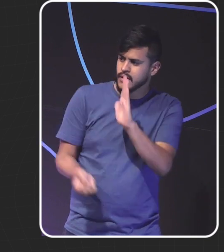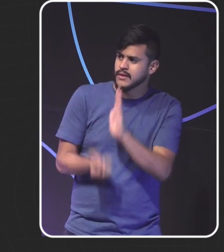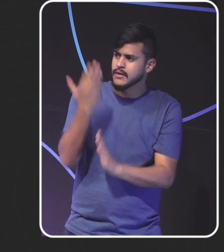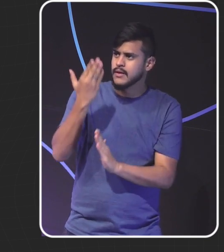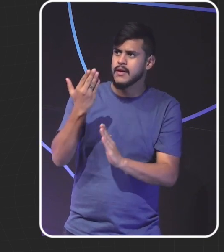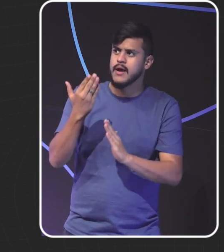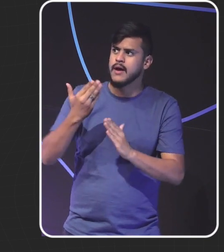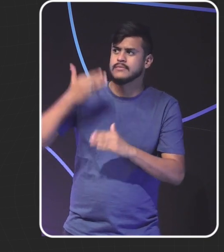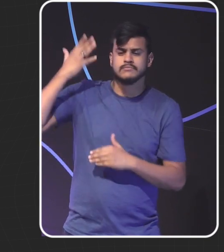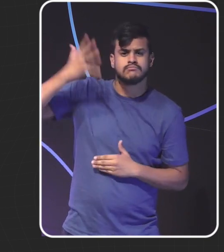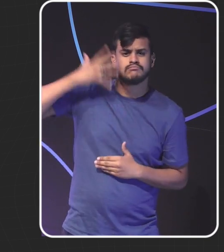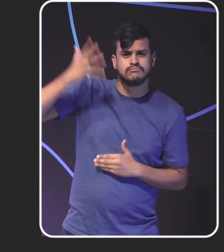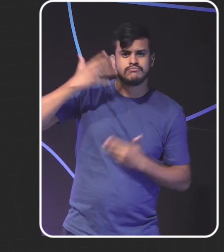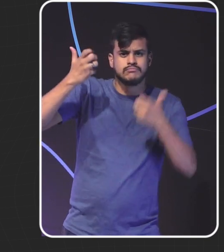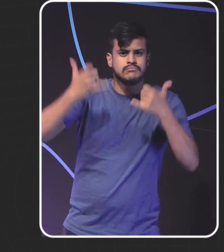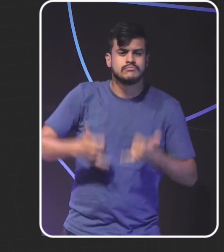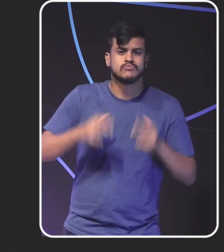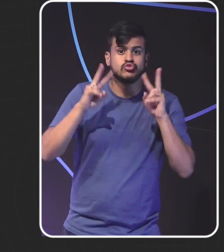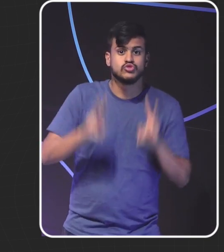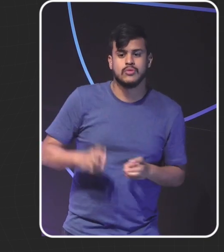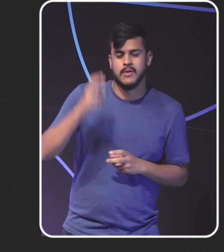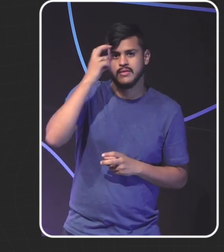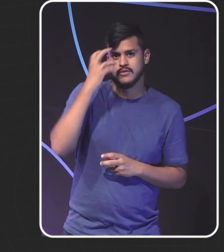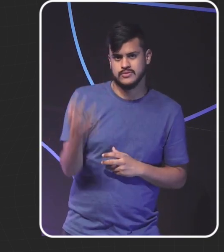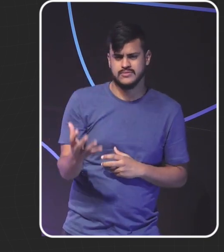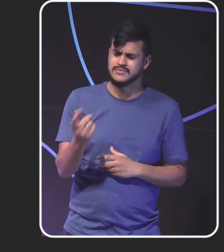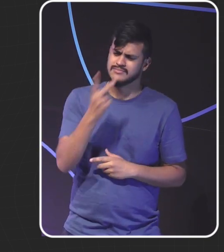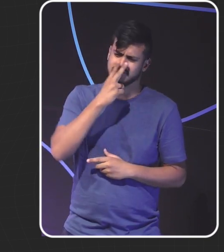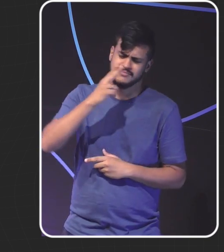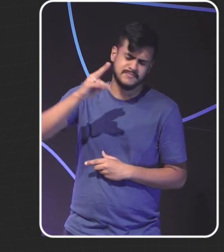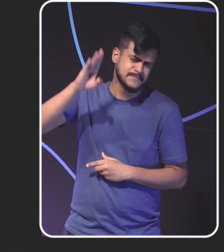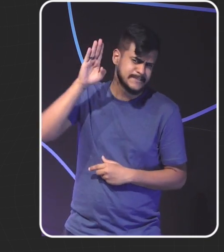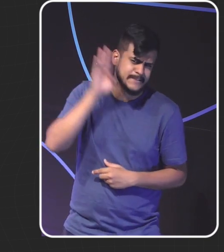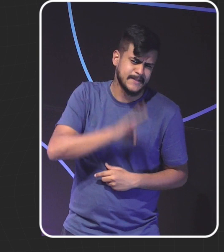sobre inteligência artificial, que foi um baita de um seminário legal.